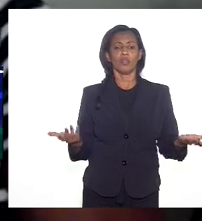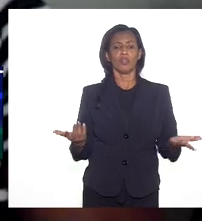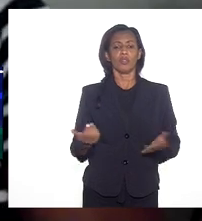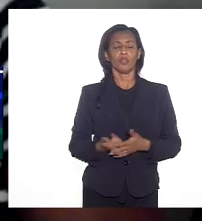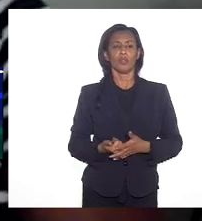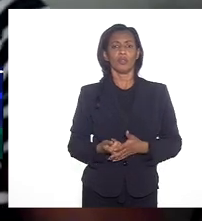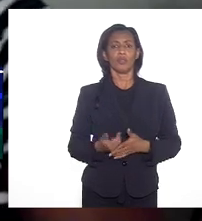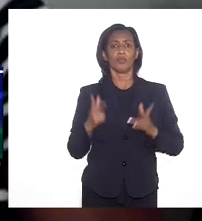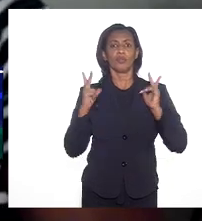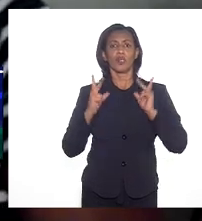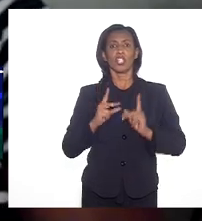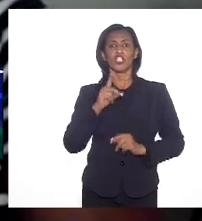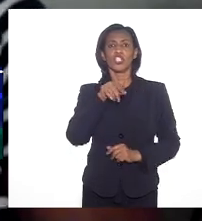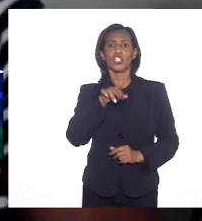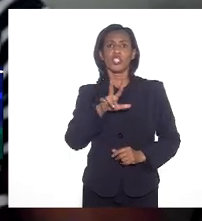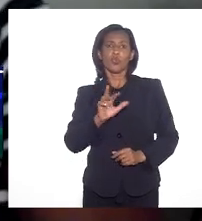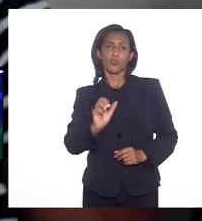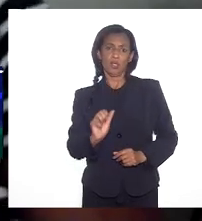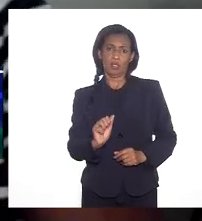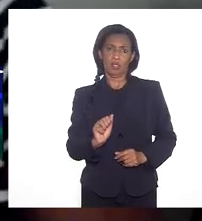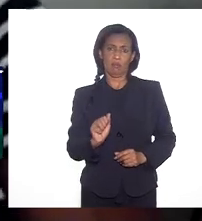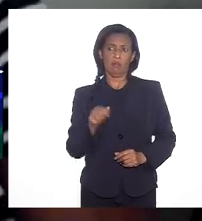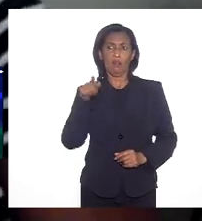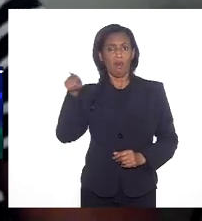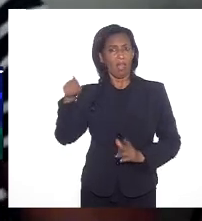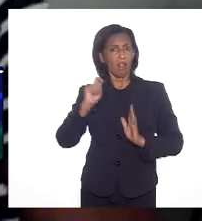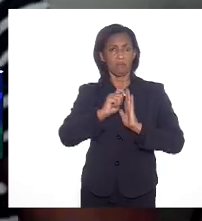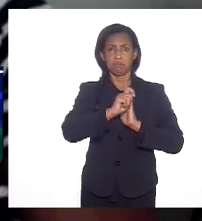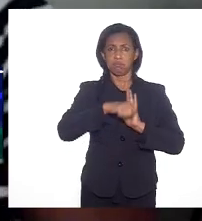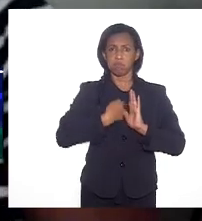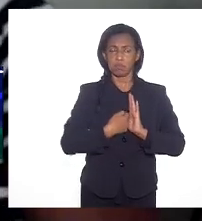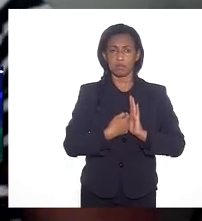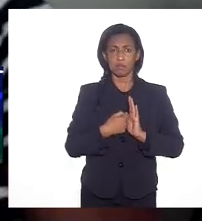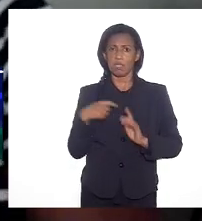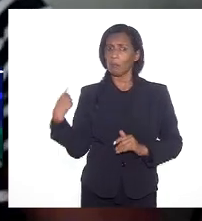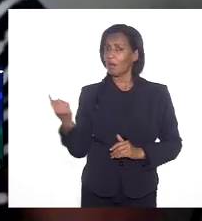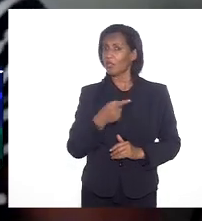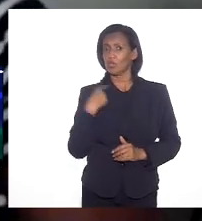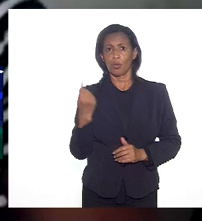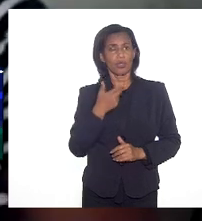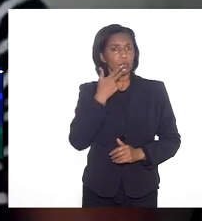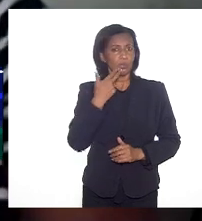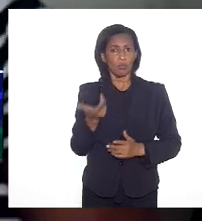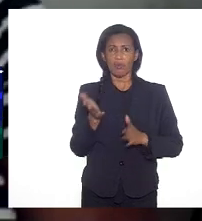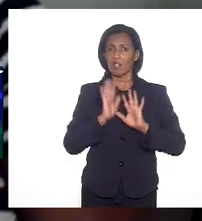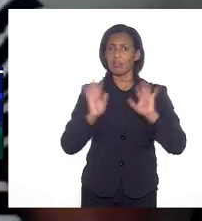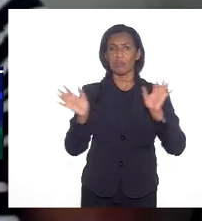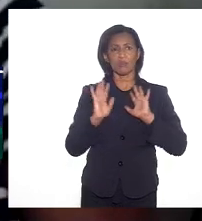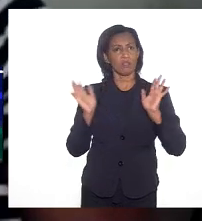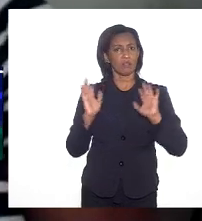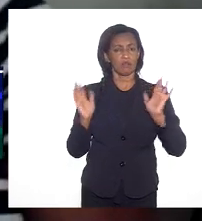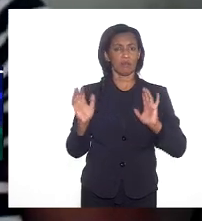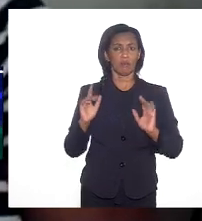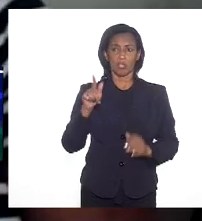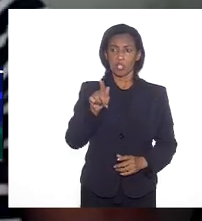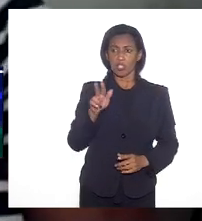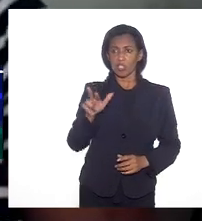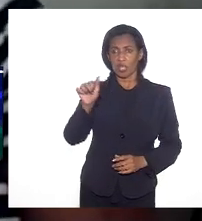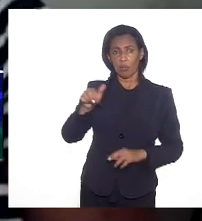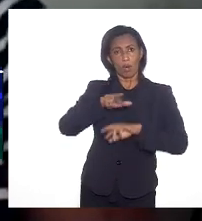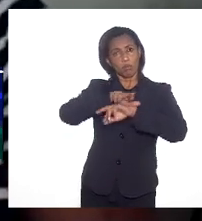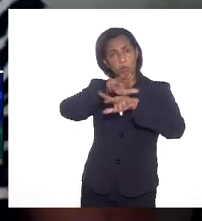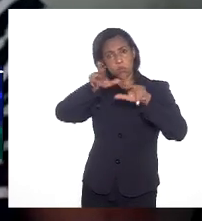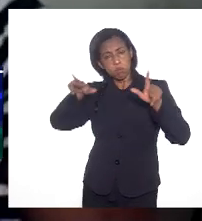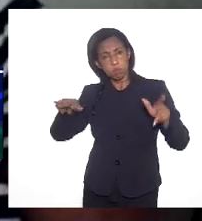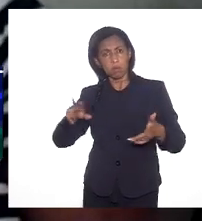presidente Dilma Rousseff, ela que sancionou, mas nós não estamos tratando dessa questão, acho que a guarda municipal, ela tem várias